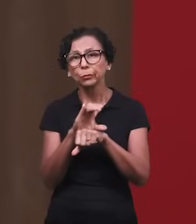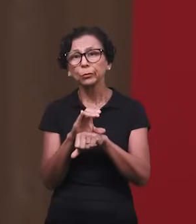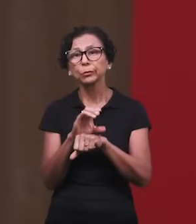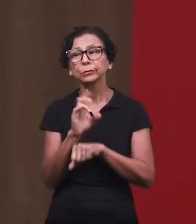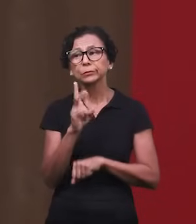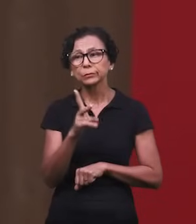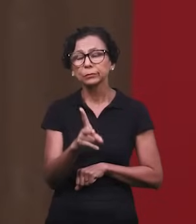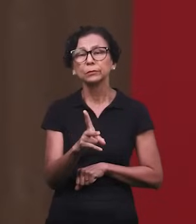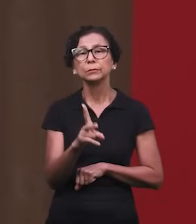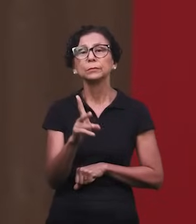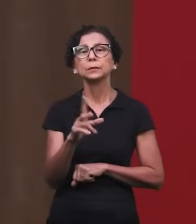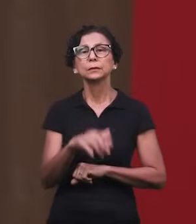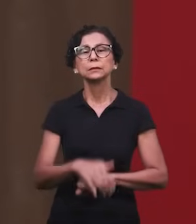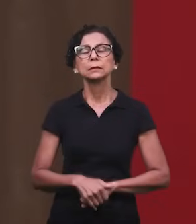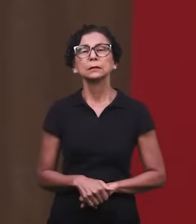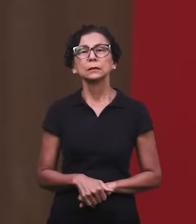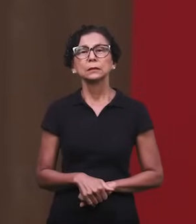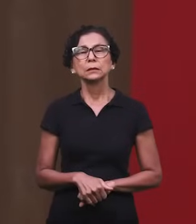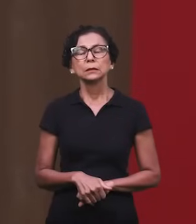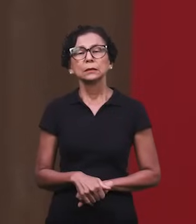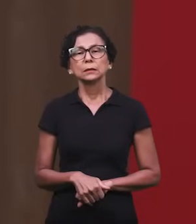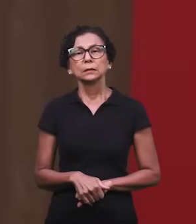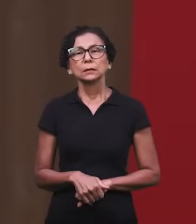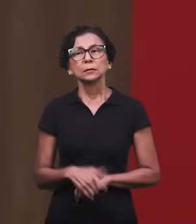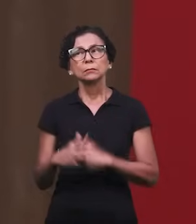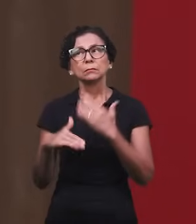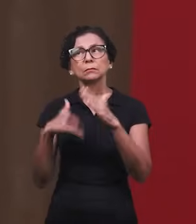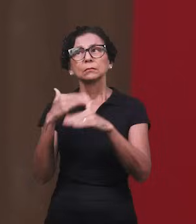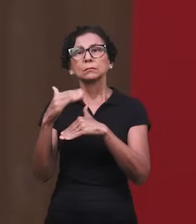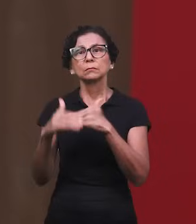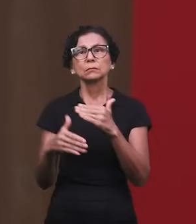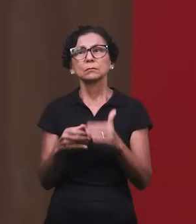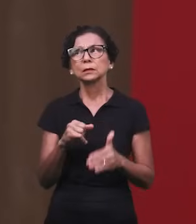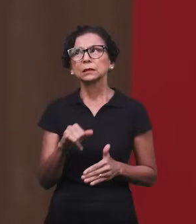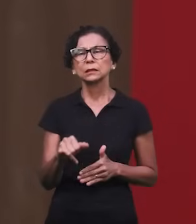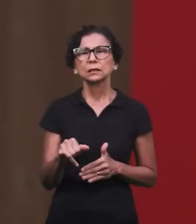inteiro. Então, não é algo assim que seja o fim do